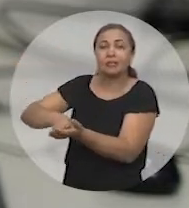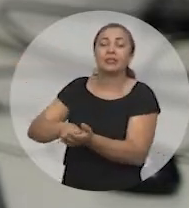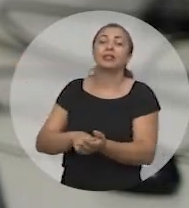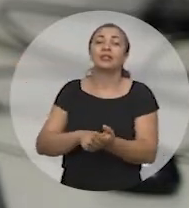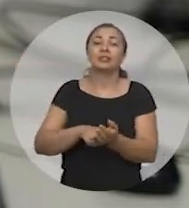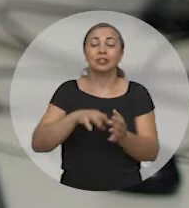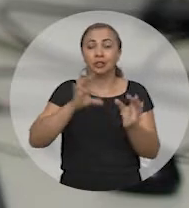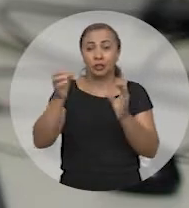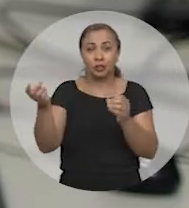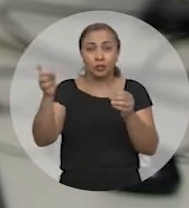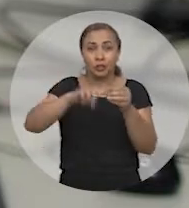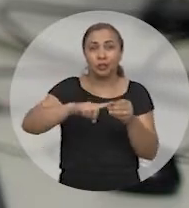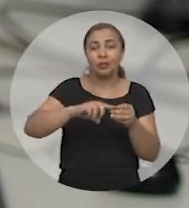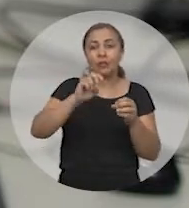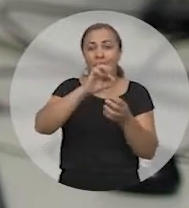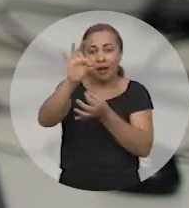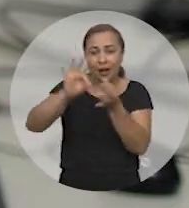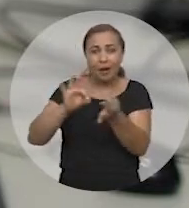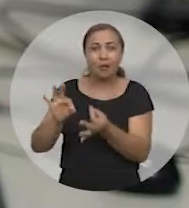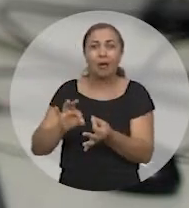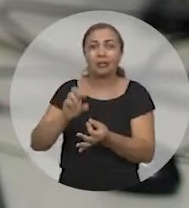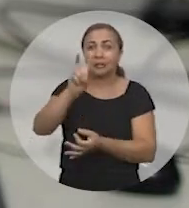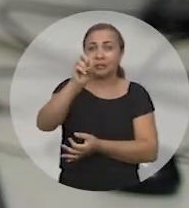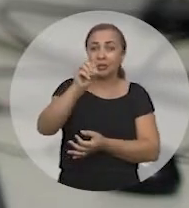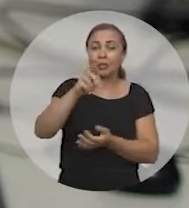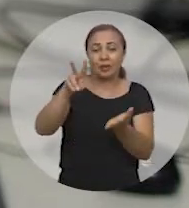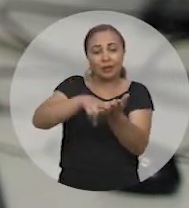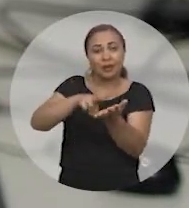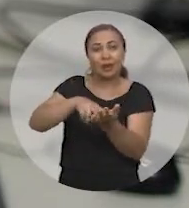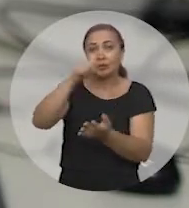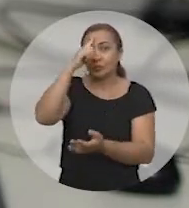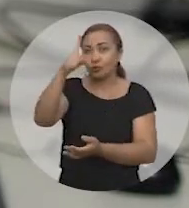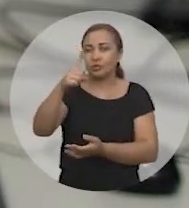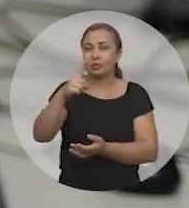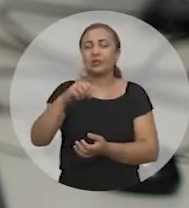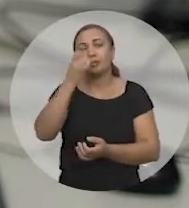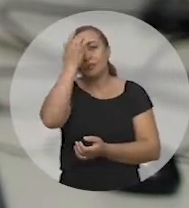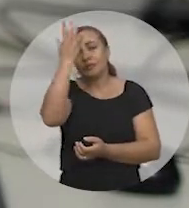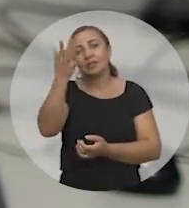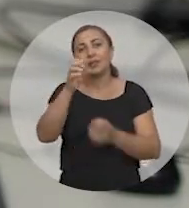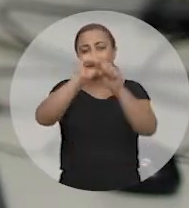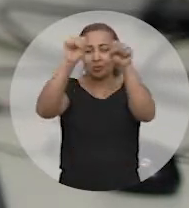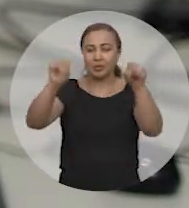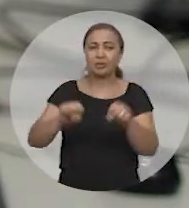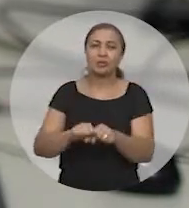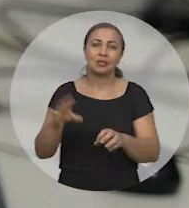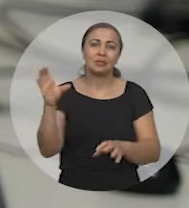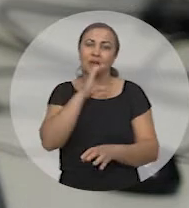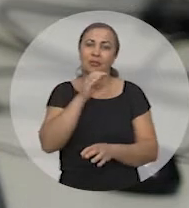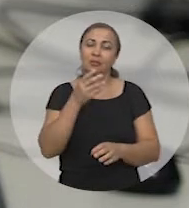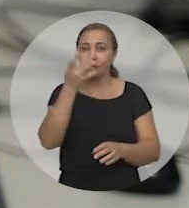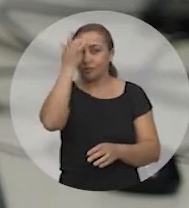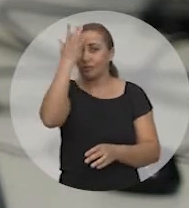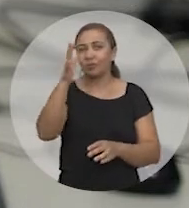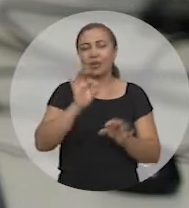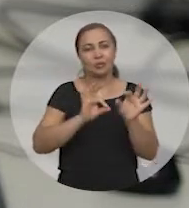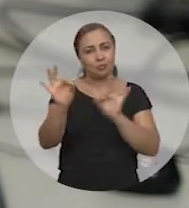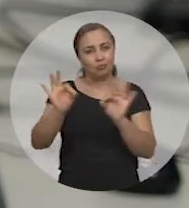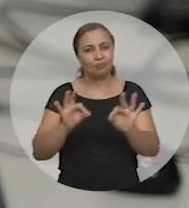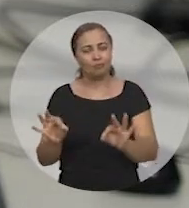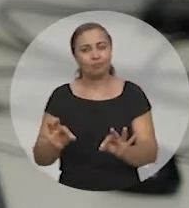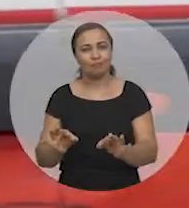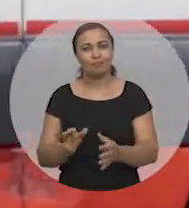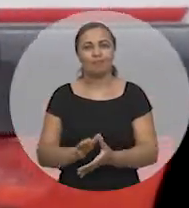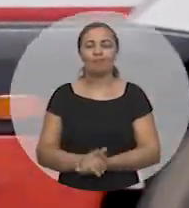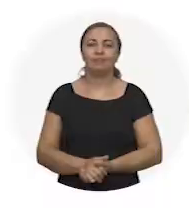a 50 chegamos a regular 50 leitos dia isso foi facilitado por ser um sistema Ágil e de fácil